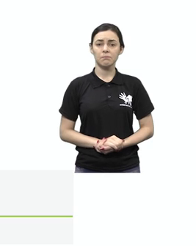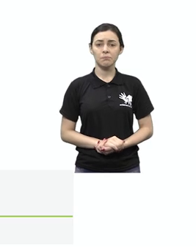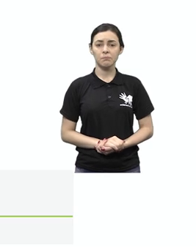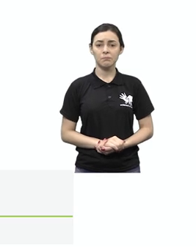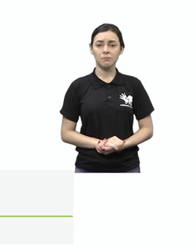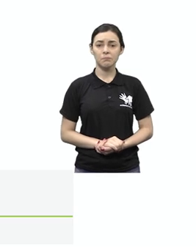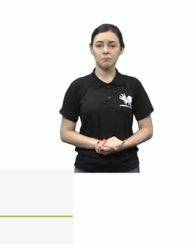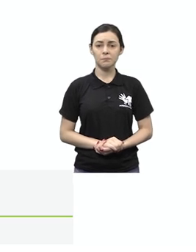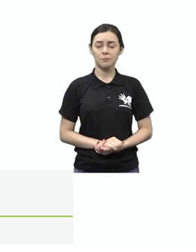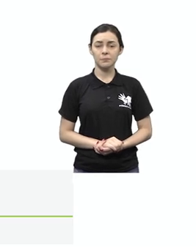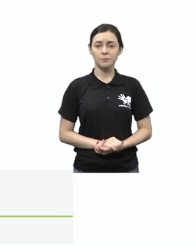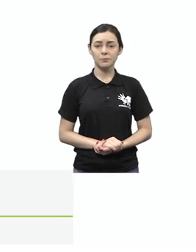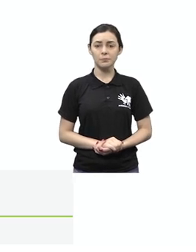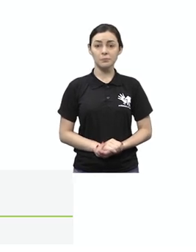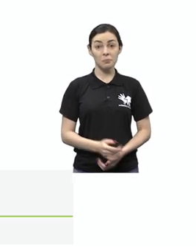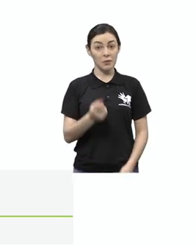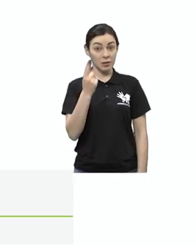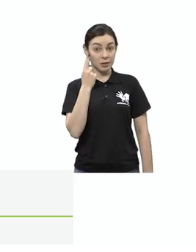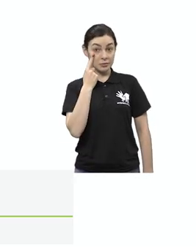tem?